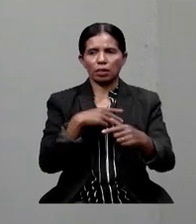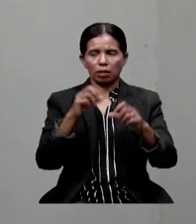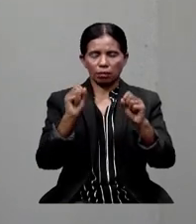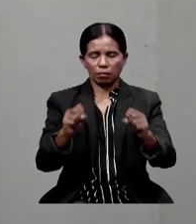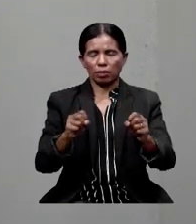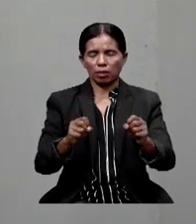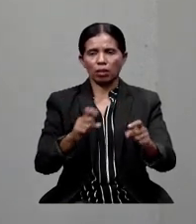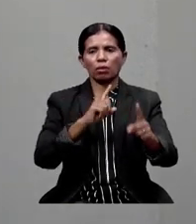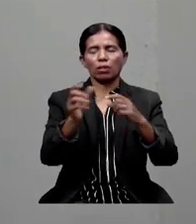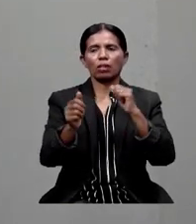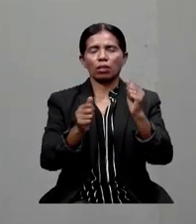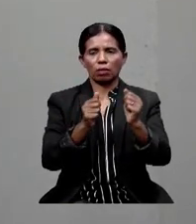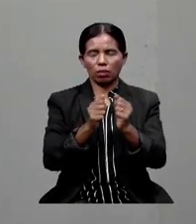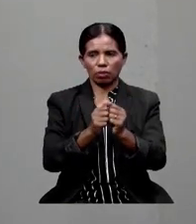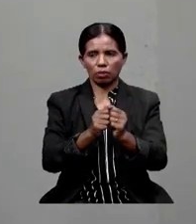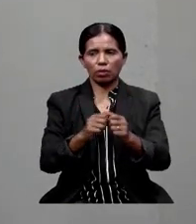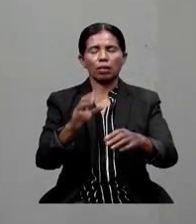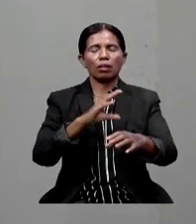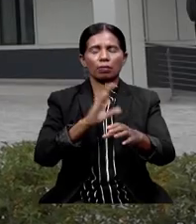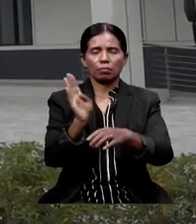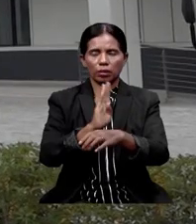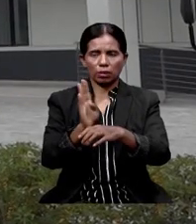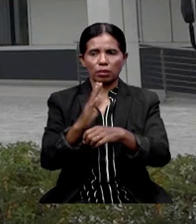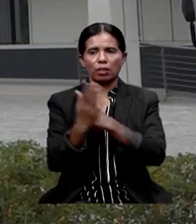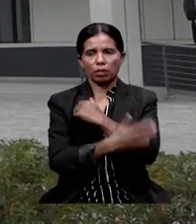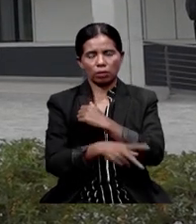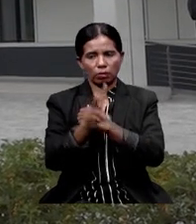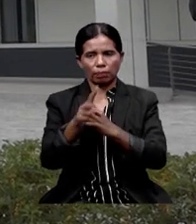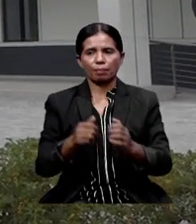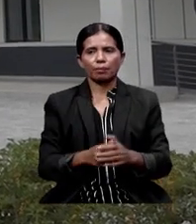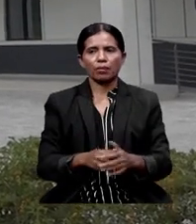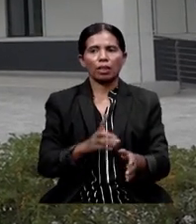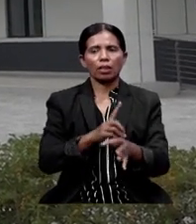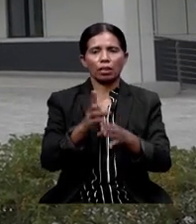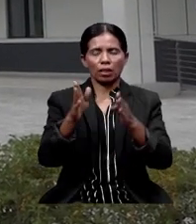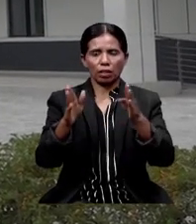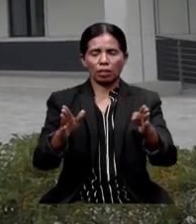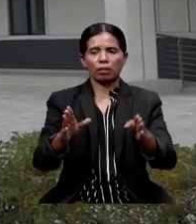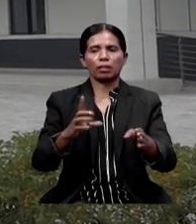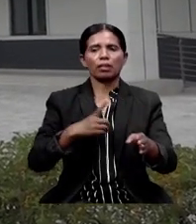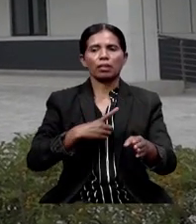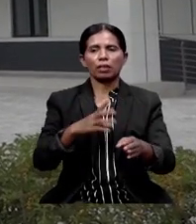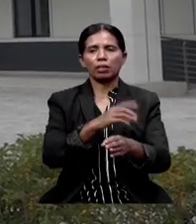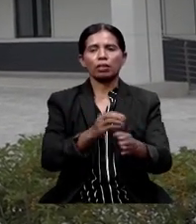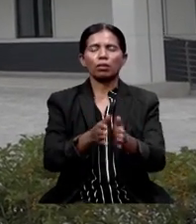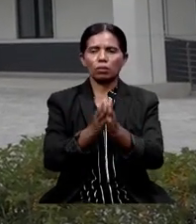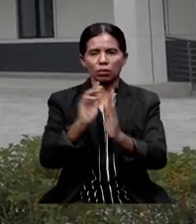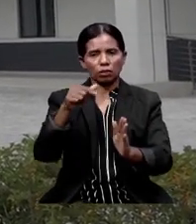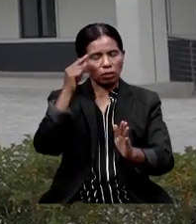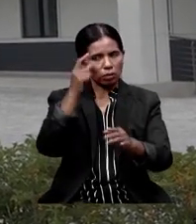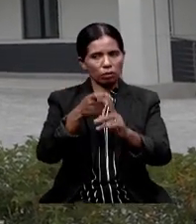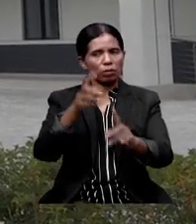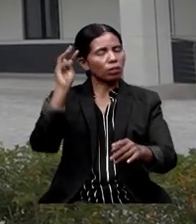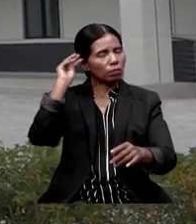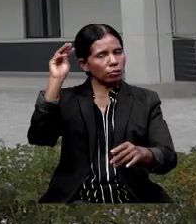nível de negociação bilateral entre países urbanos. Antes né, diretor Porto Tibar, Rafael Ribeiro, russo governo, li russo